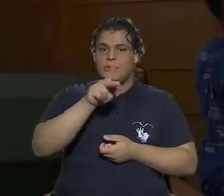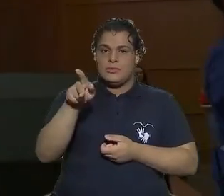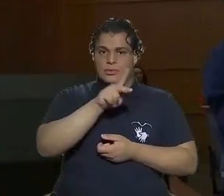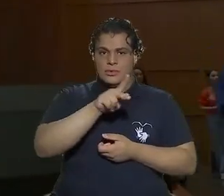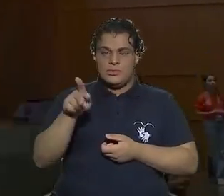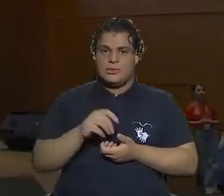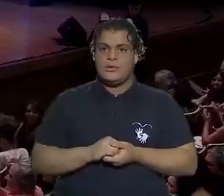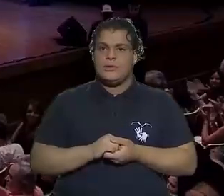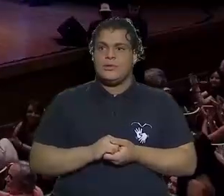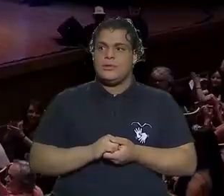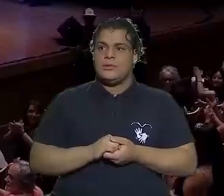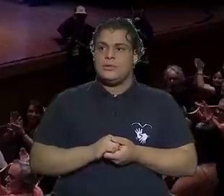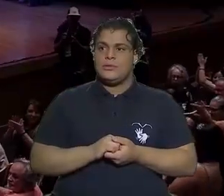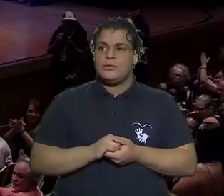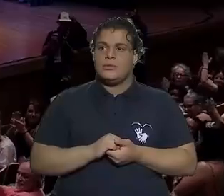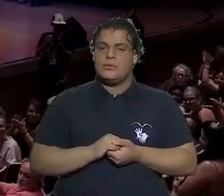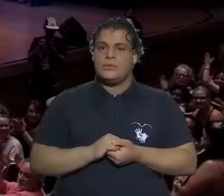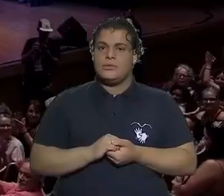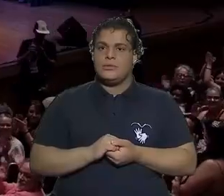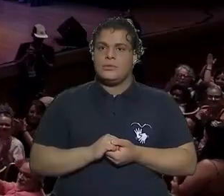e as professoras. Por favor.